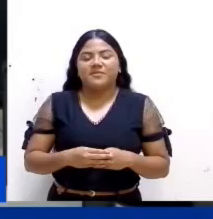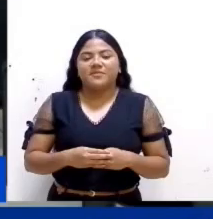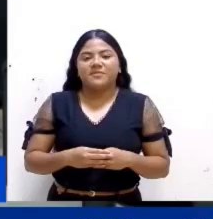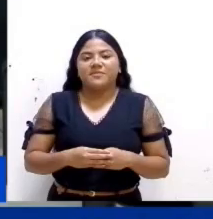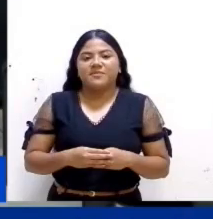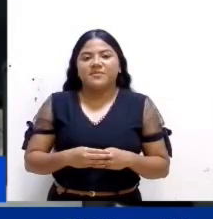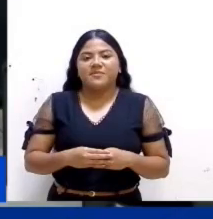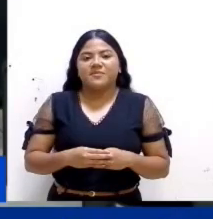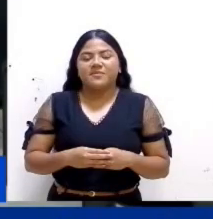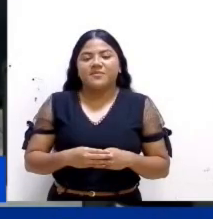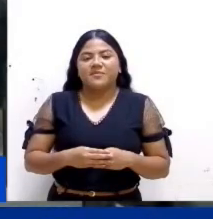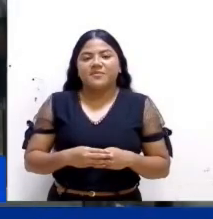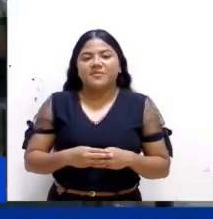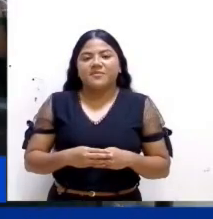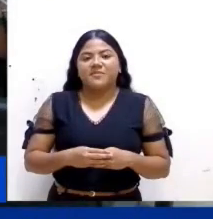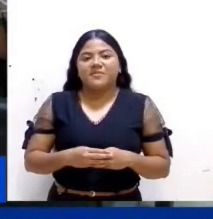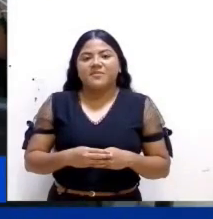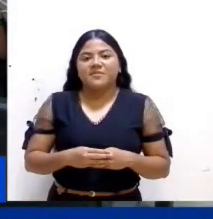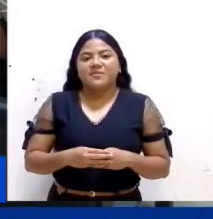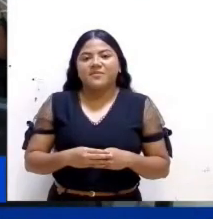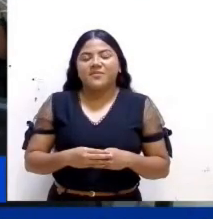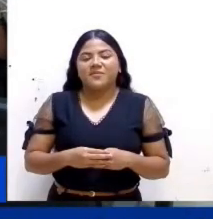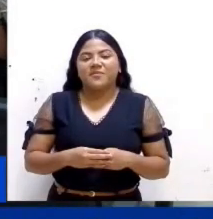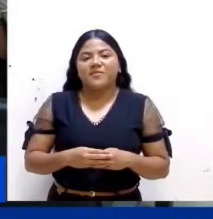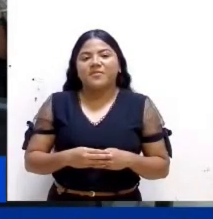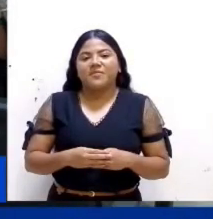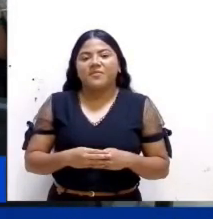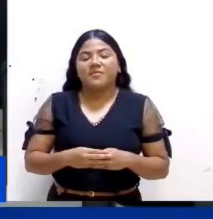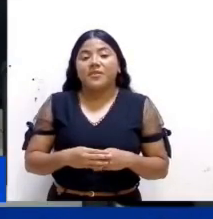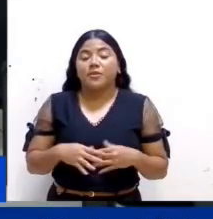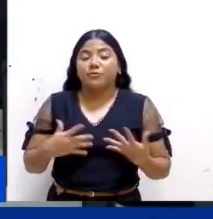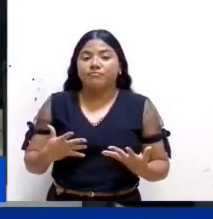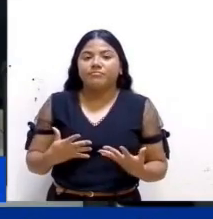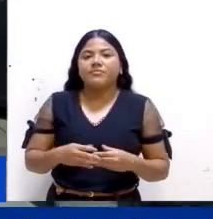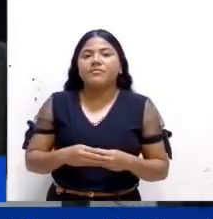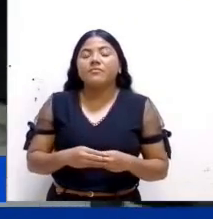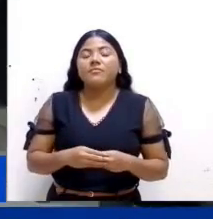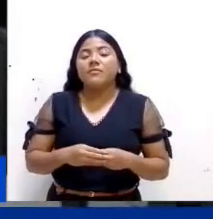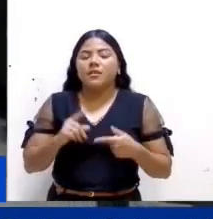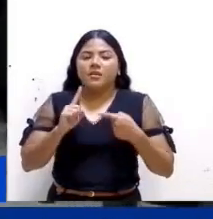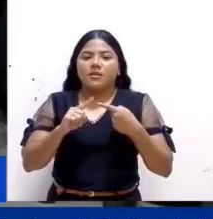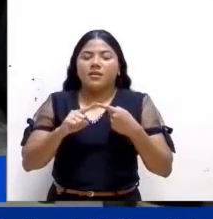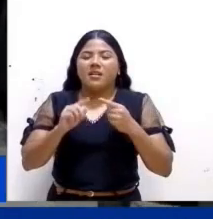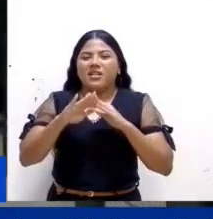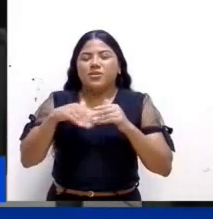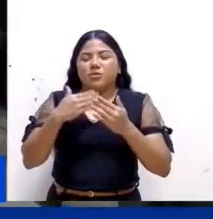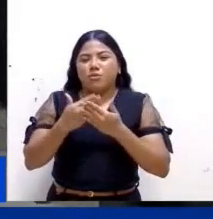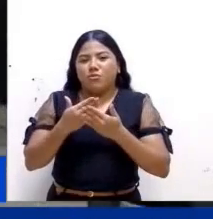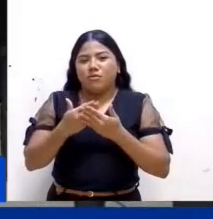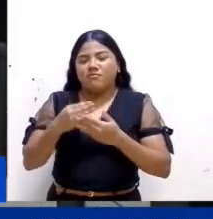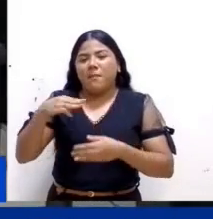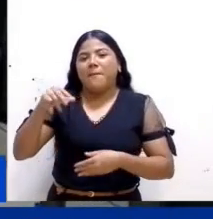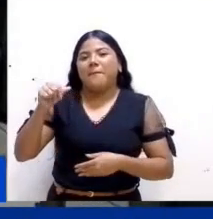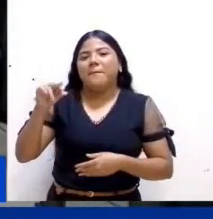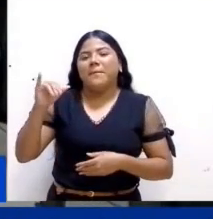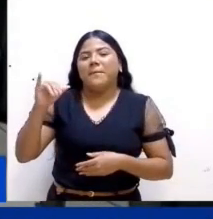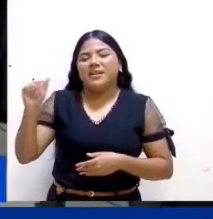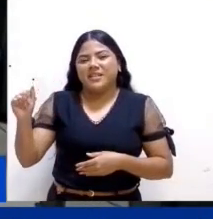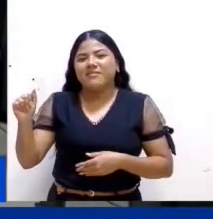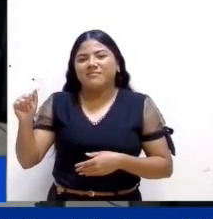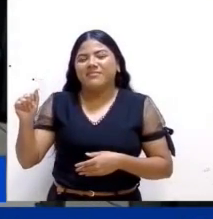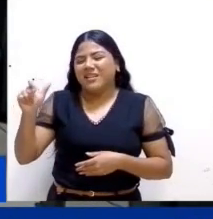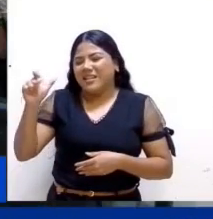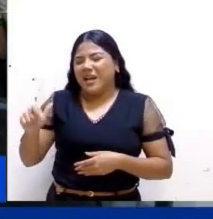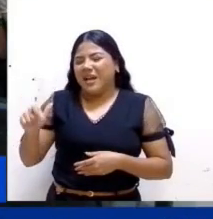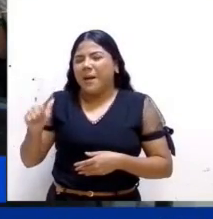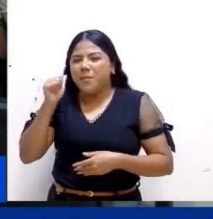dizer que eu sou bem próxima de vocês, a professora Maria Neuza do Carmo foi uma amiga muito grande